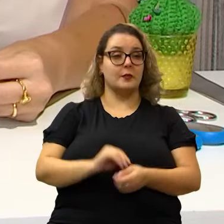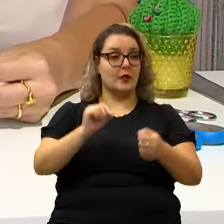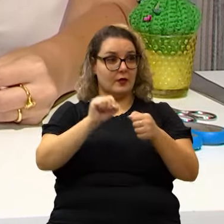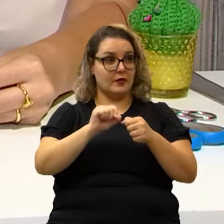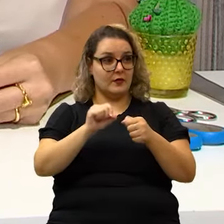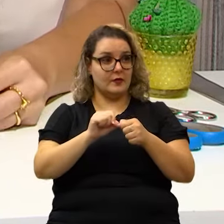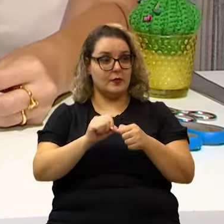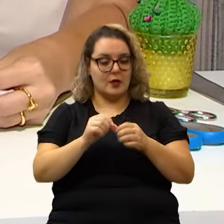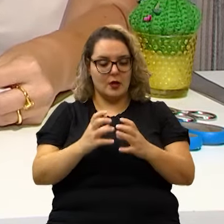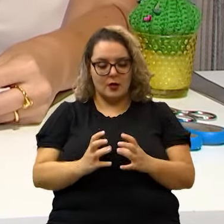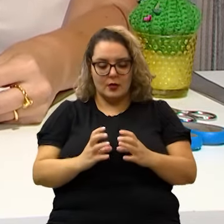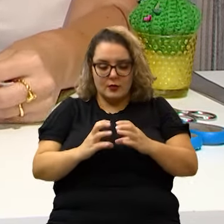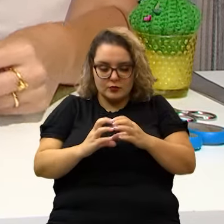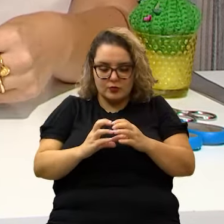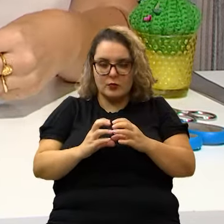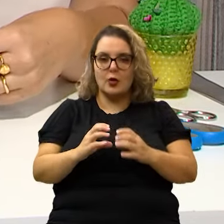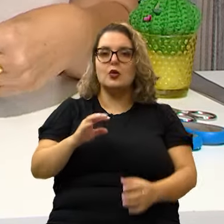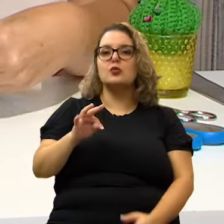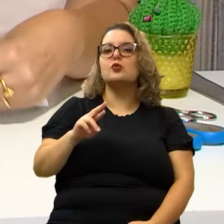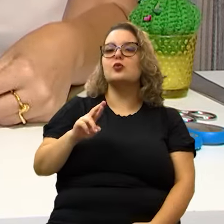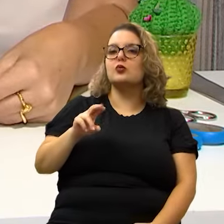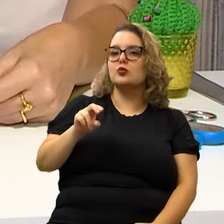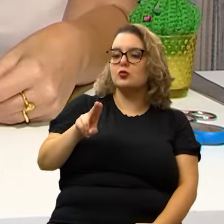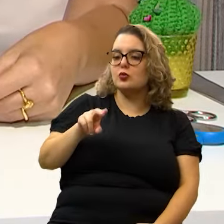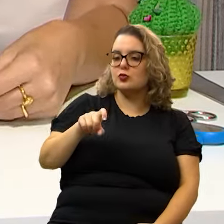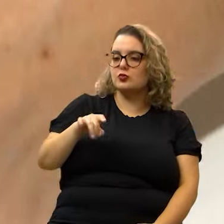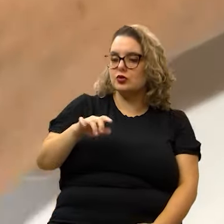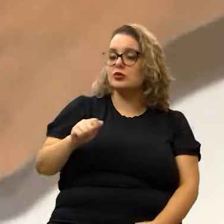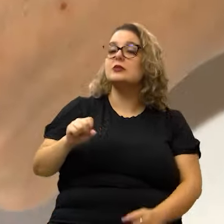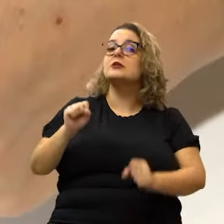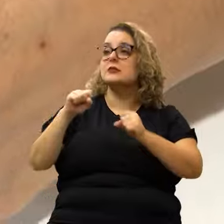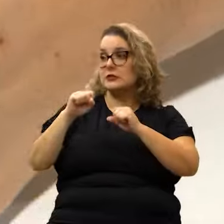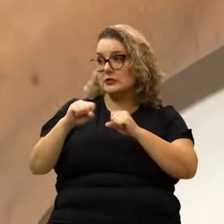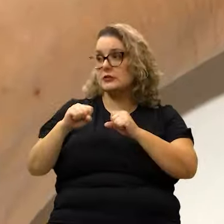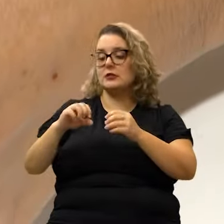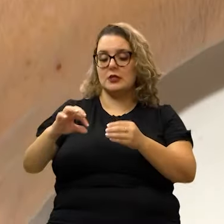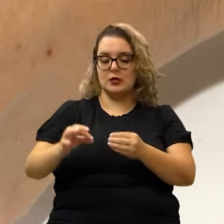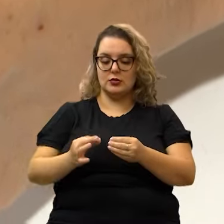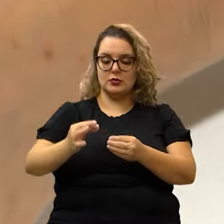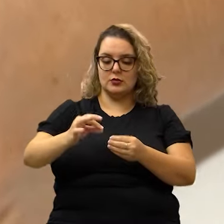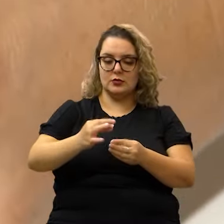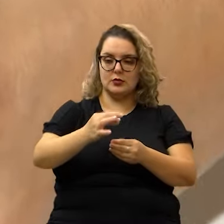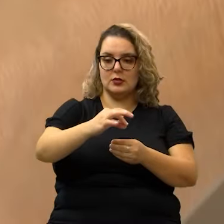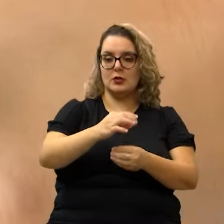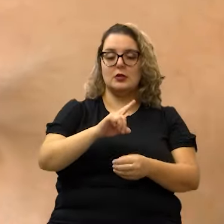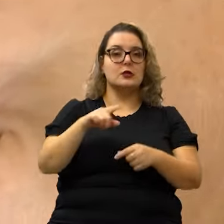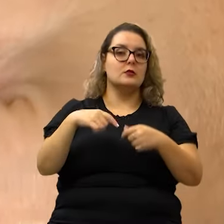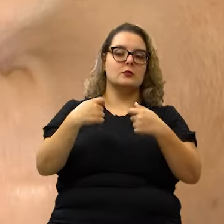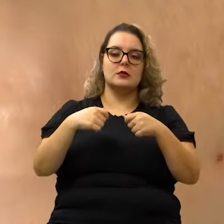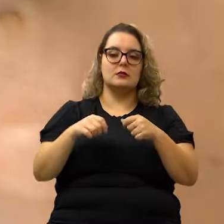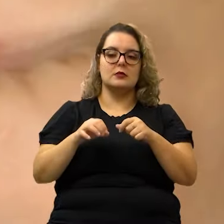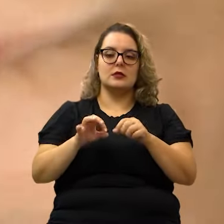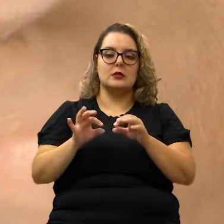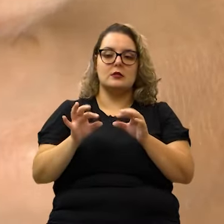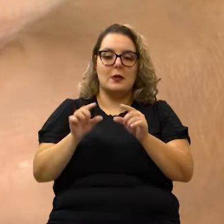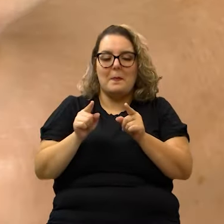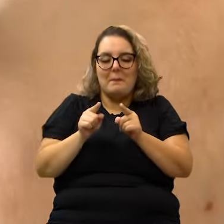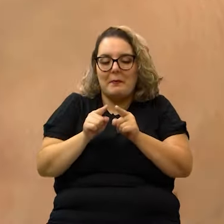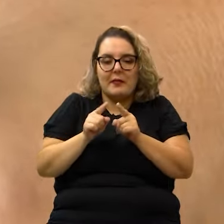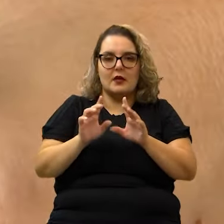Vai fazer uma espécie de trouxinha. Uma trouxinha, exatamente. Então a gente vai dar toda a voltinha, não precisa ser